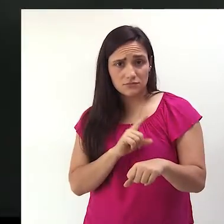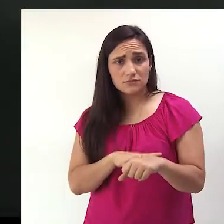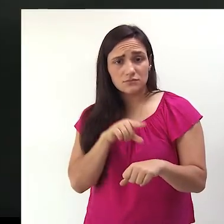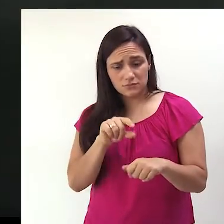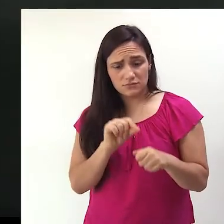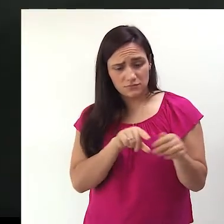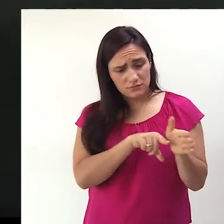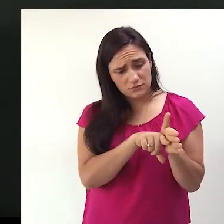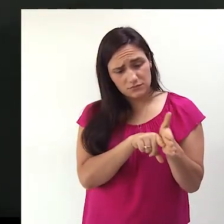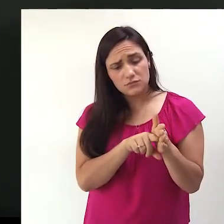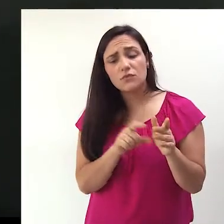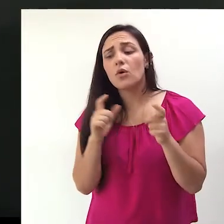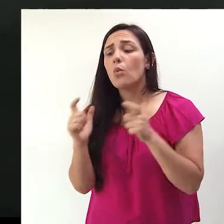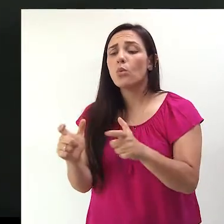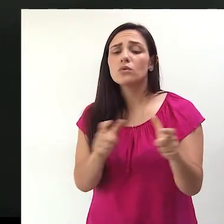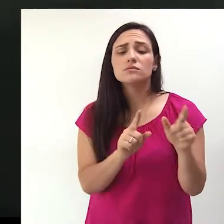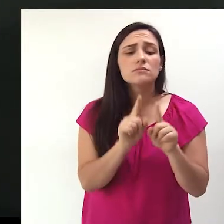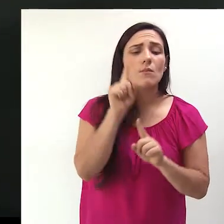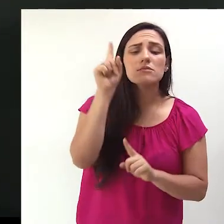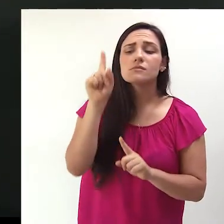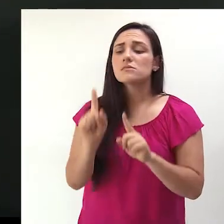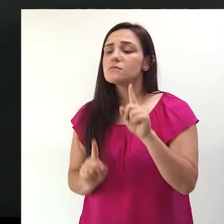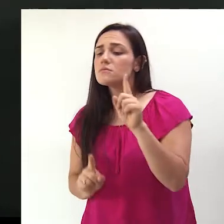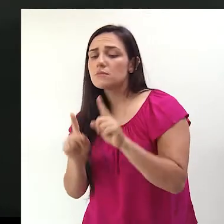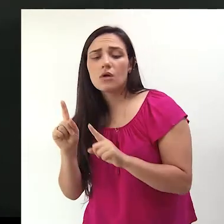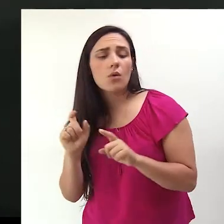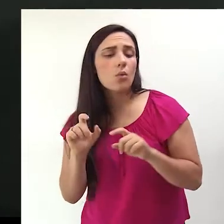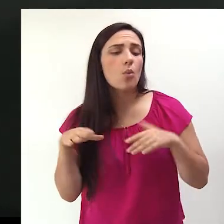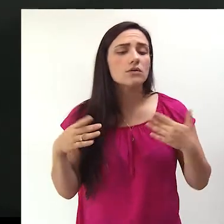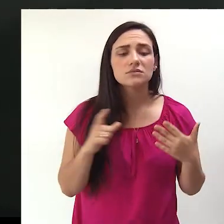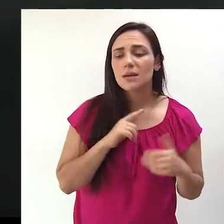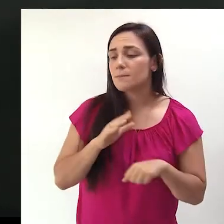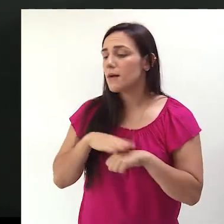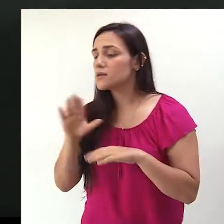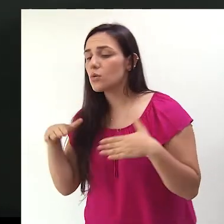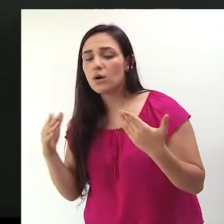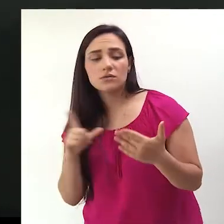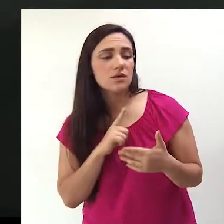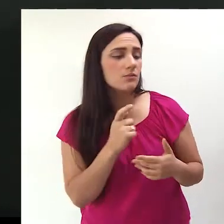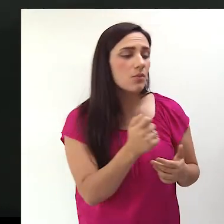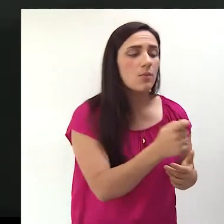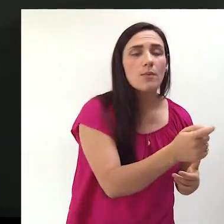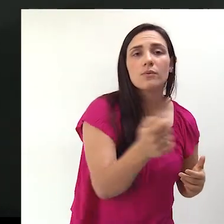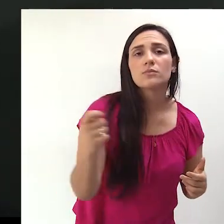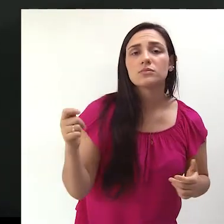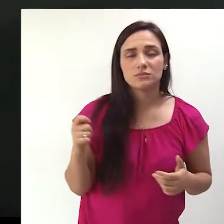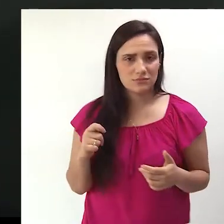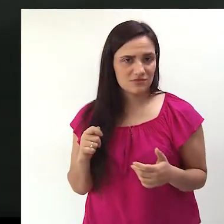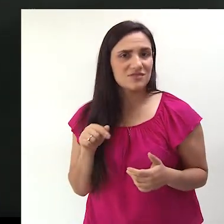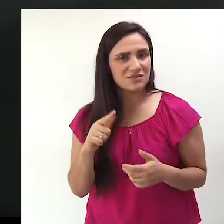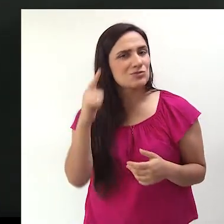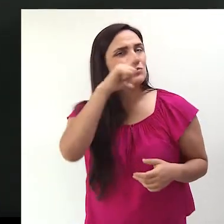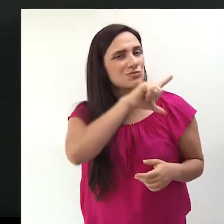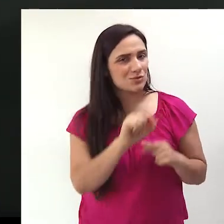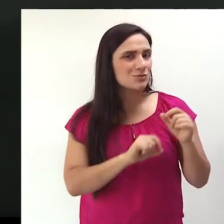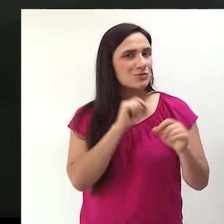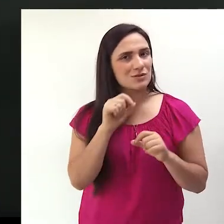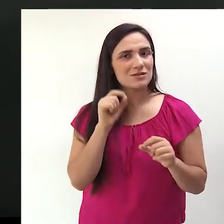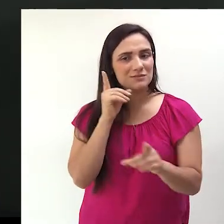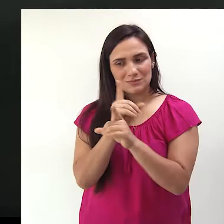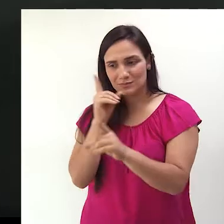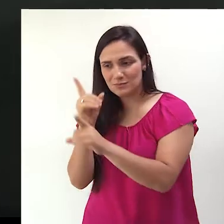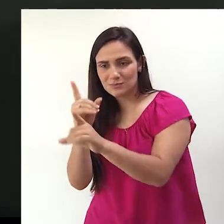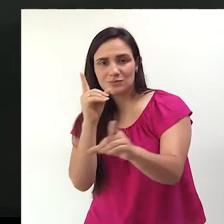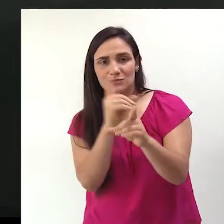criminalidade? Sem dúvida, essa é uma das atribuições da Deleagro, é justamente reunir esses dados, formalizar as